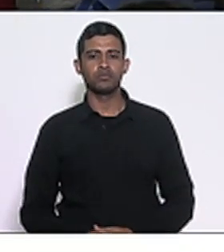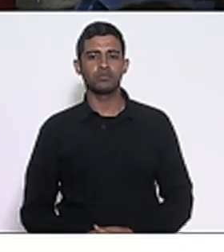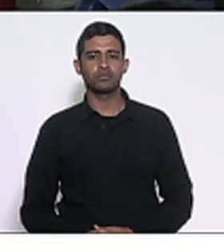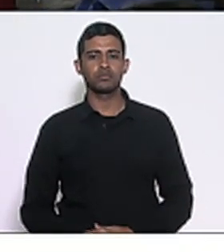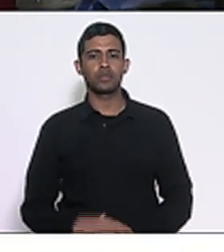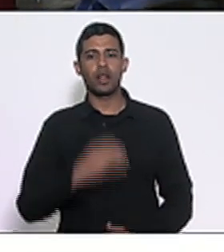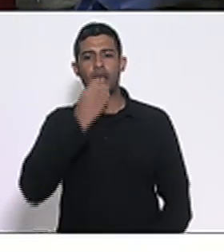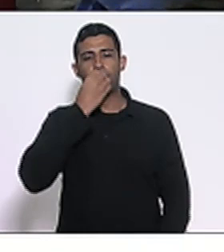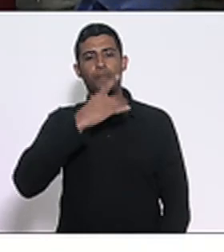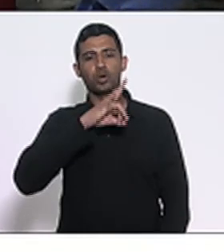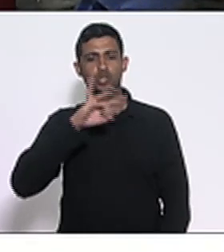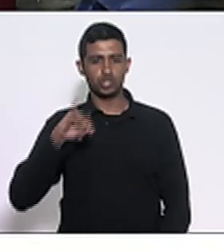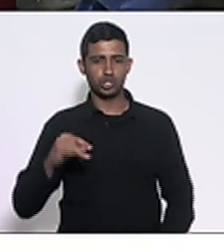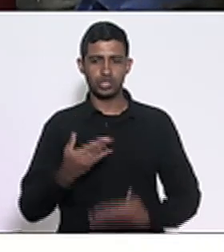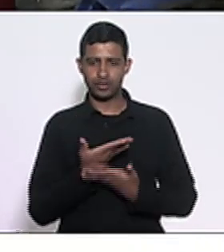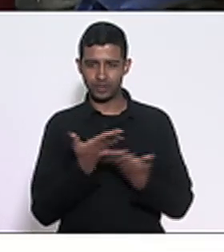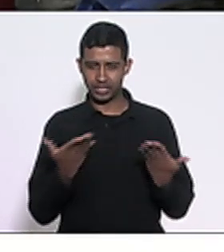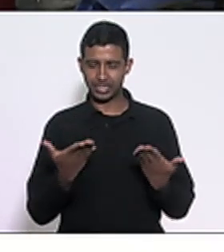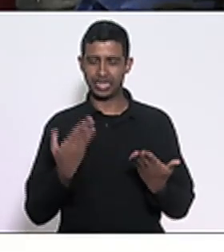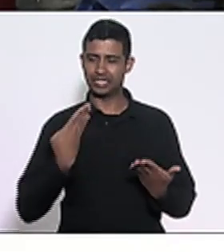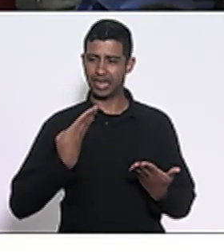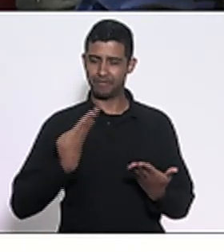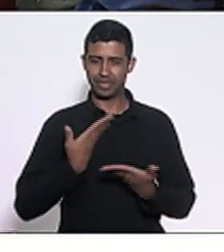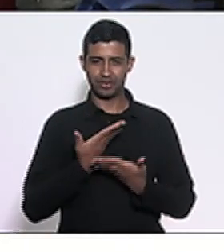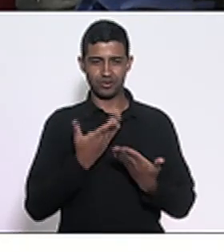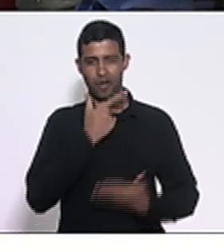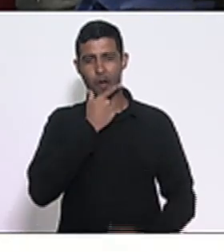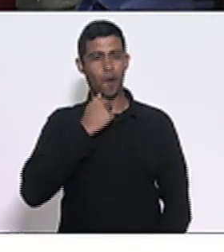Bom dia, companheiros e companheiras.